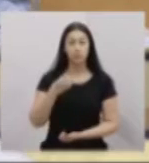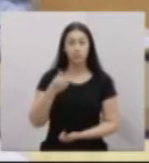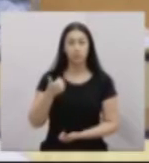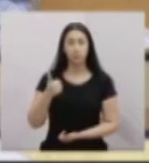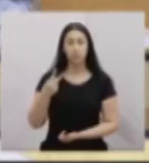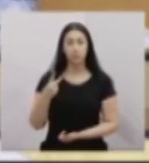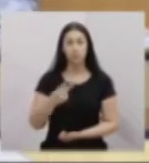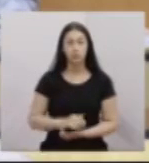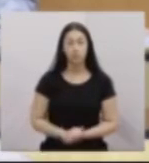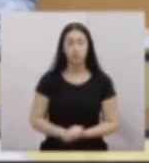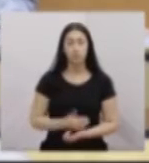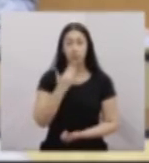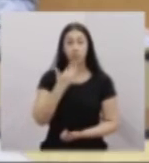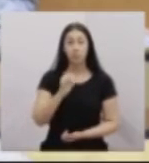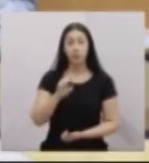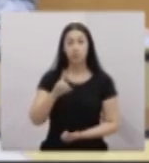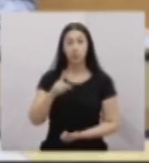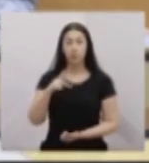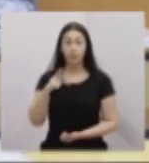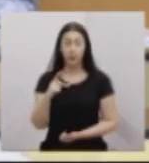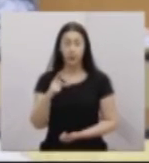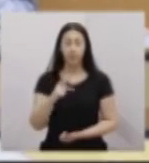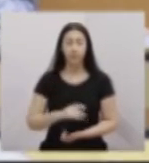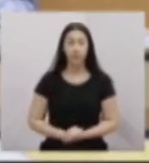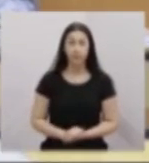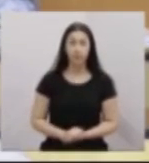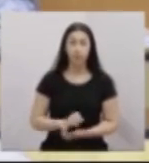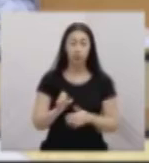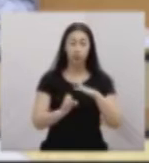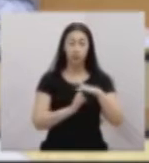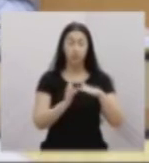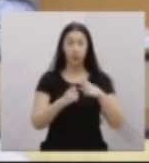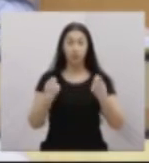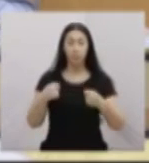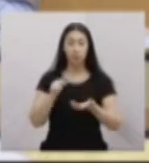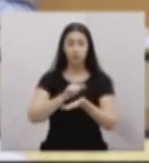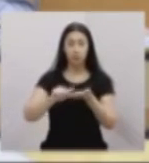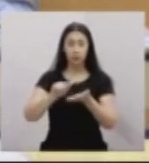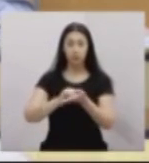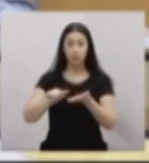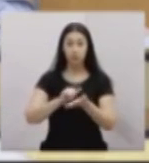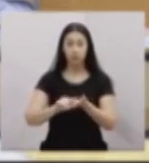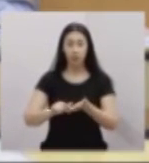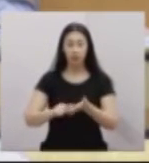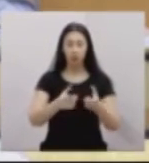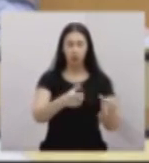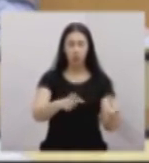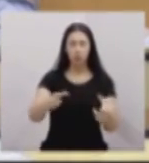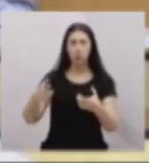112. A EDP, solicitando que a empresa faça a limpeza de áreas verdes sobre a